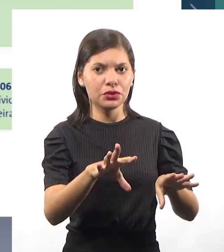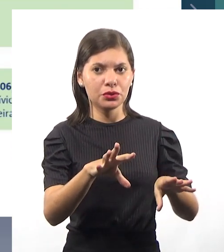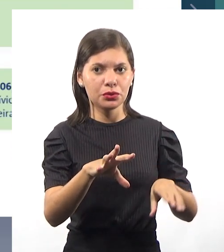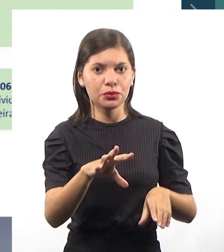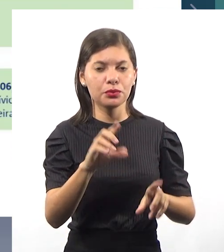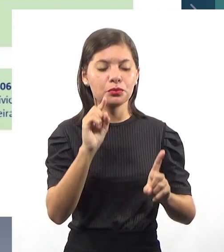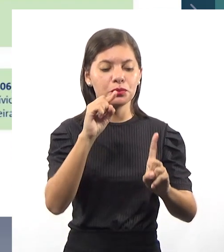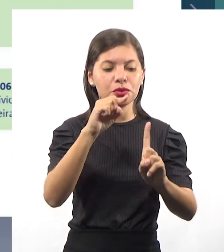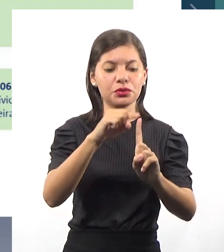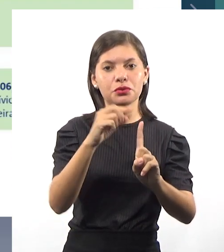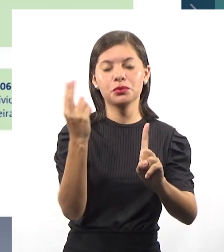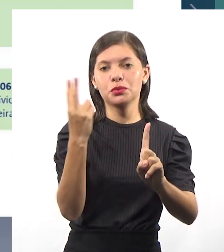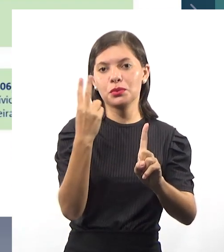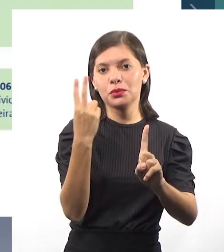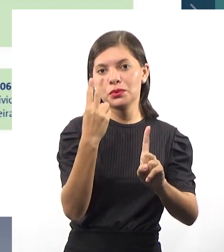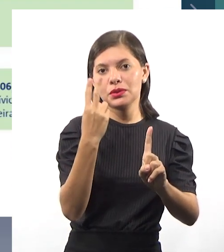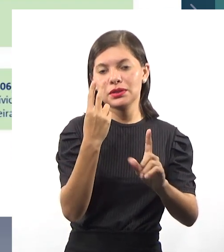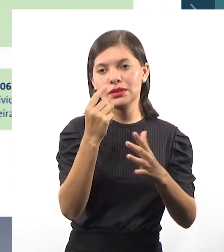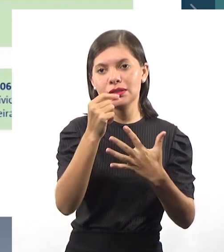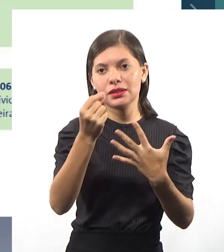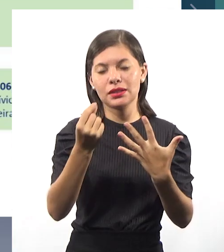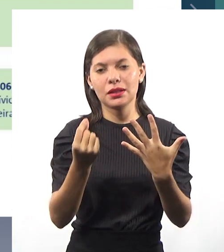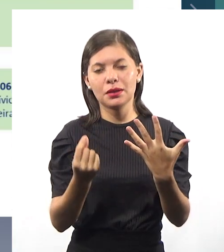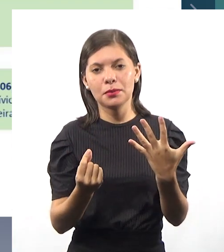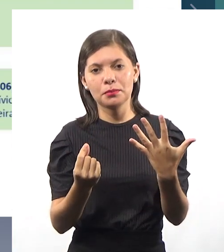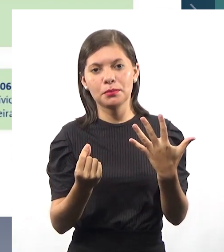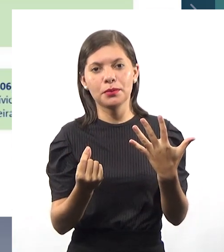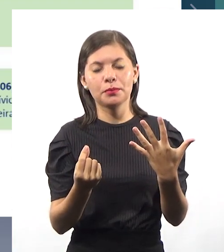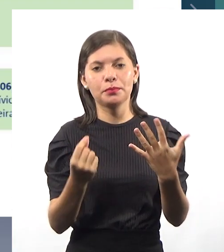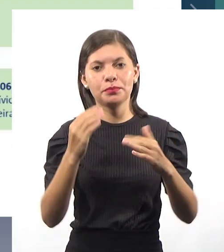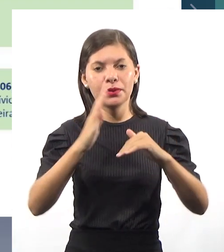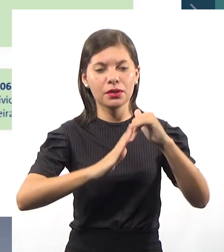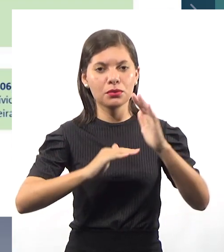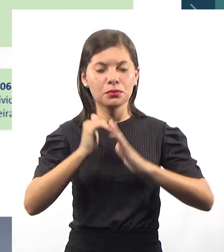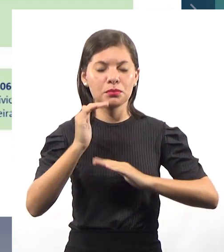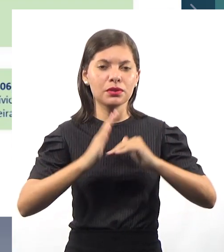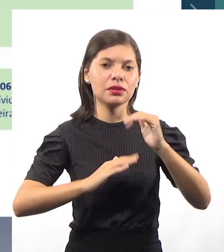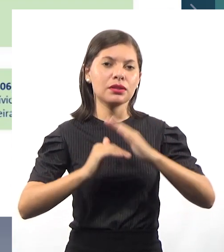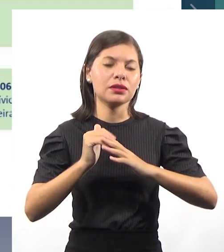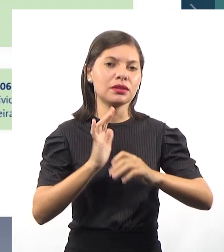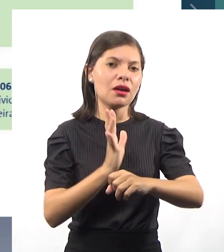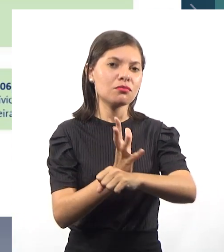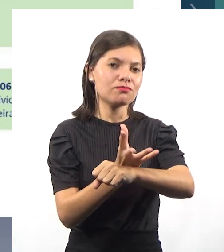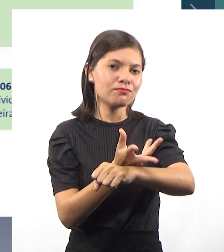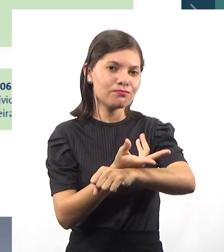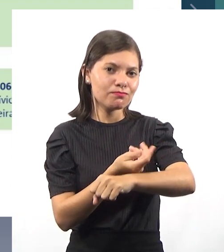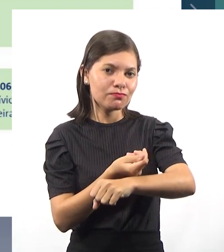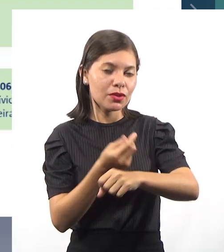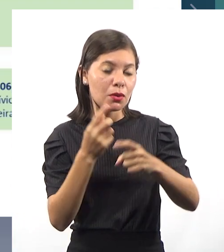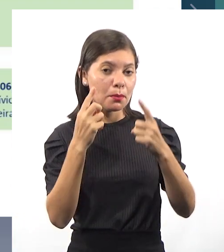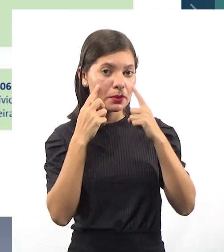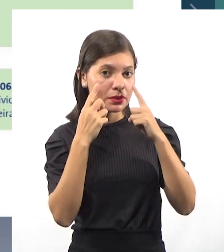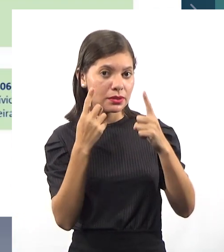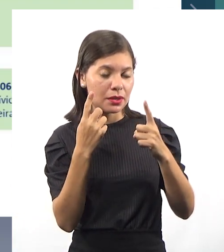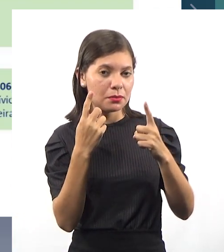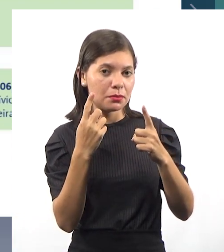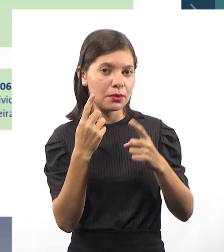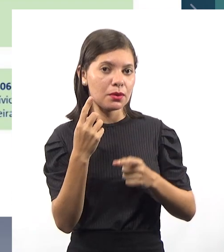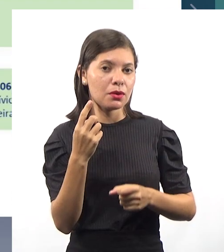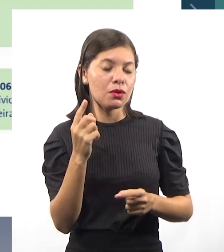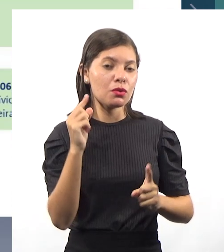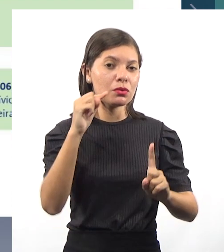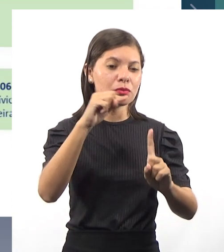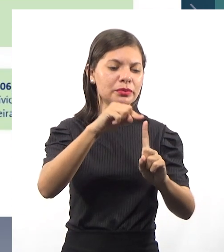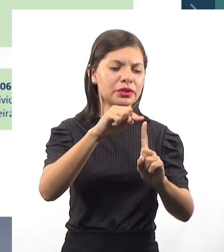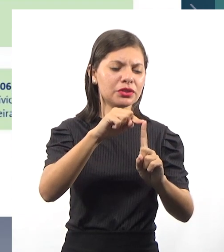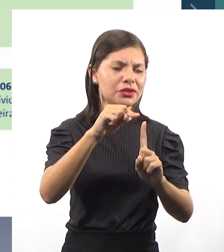objetivo 2, etapa e o desmembramento das competências e das habilidades. Então percebam que, olha